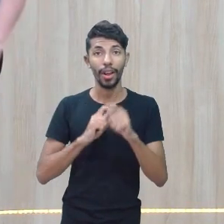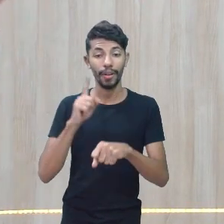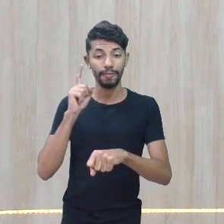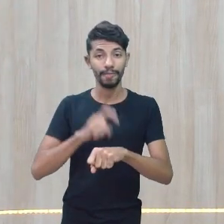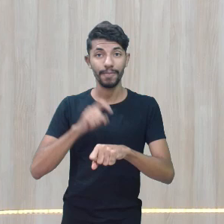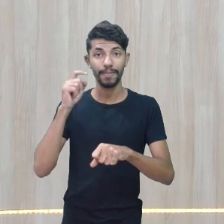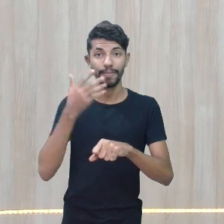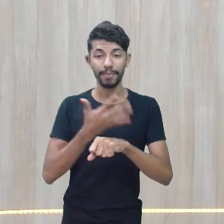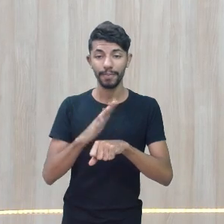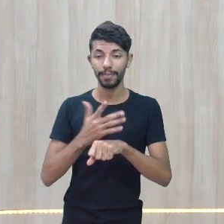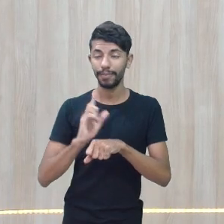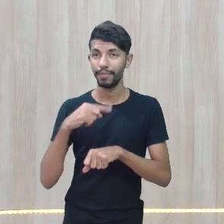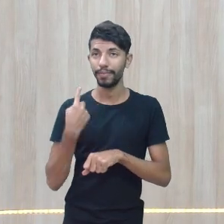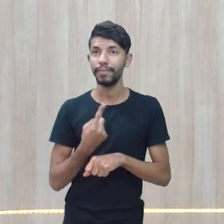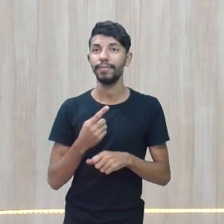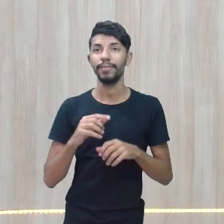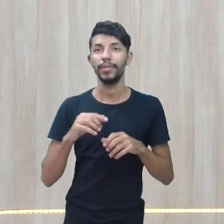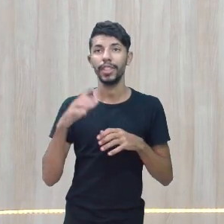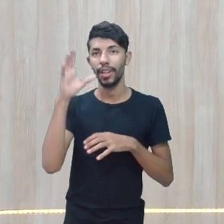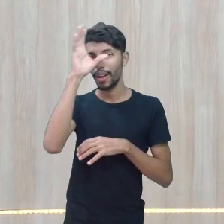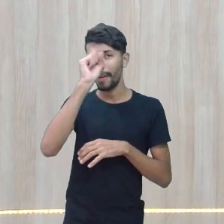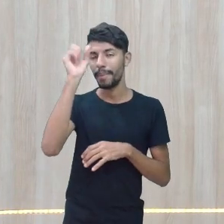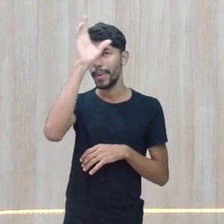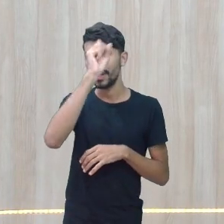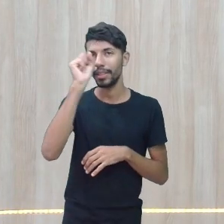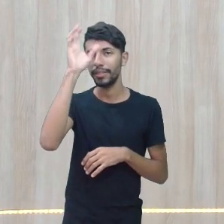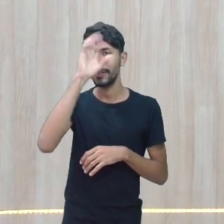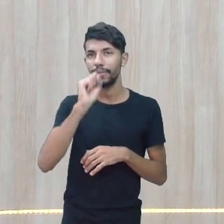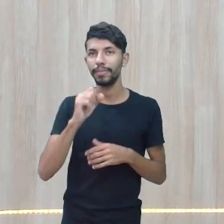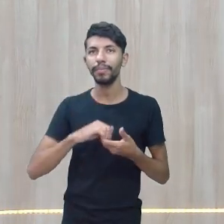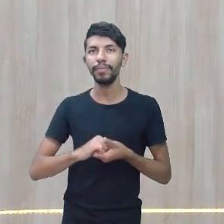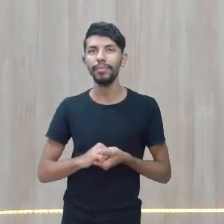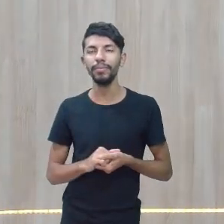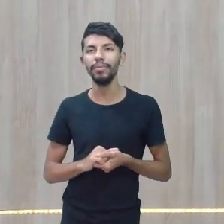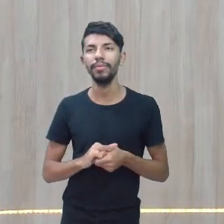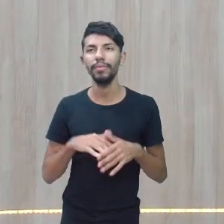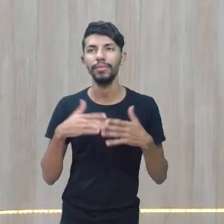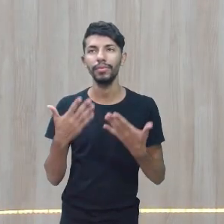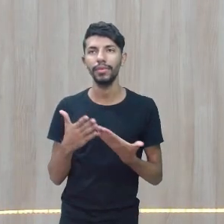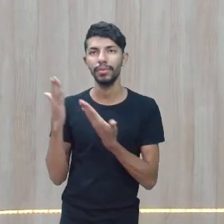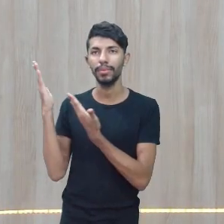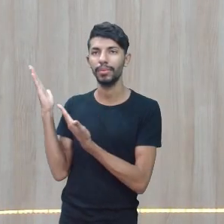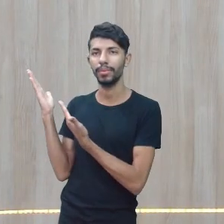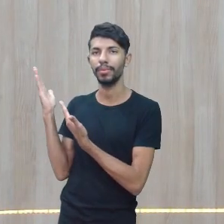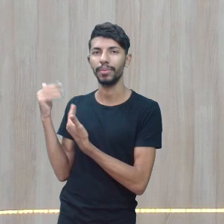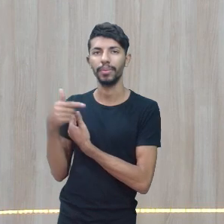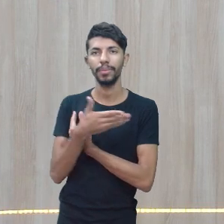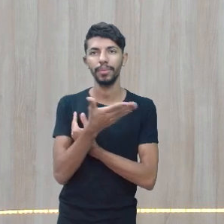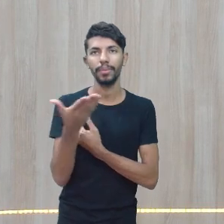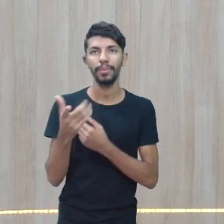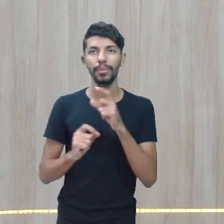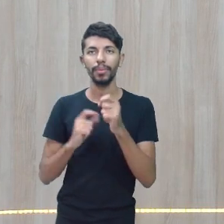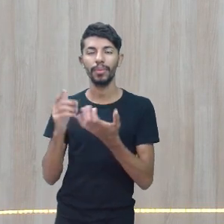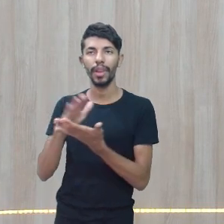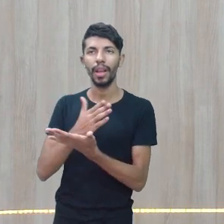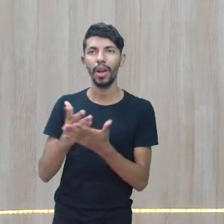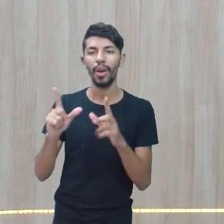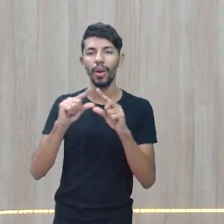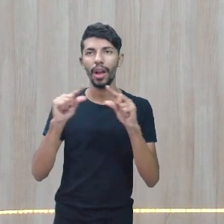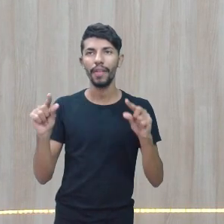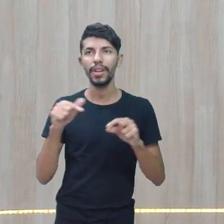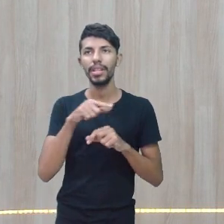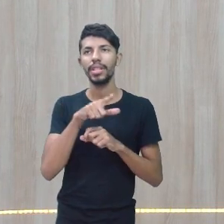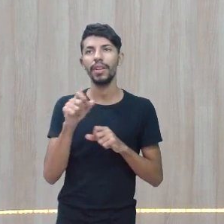praticarmos aquilo que estamos aprendendo nestas duas aulas. Então, eu trouxe para vocês aqui algumas frases